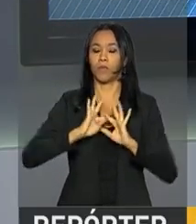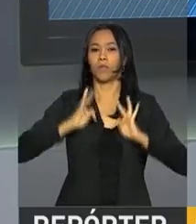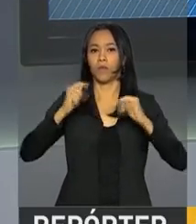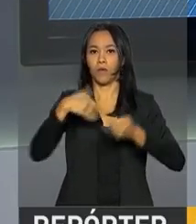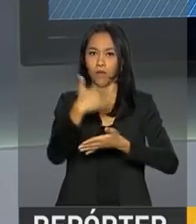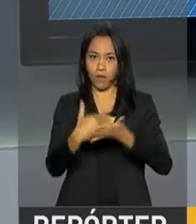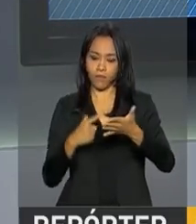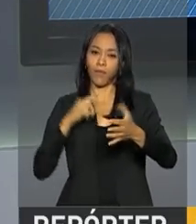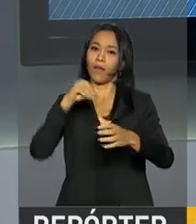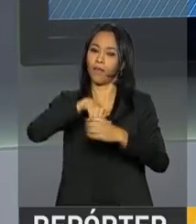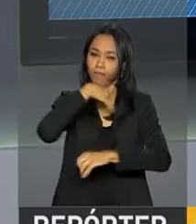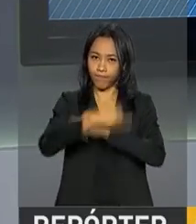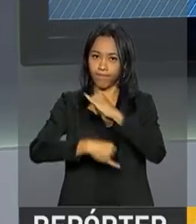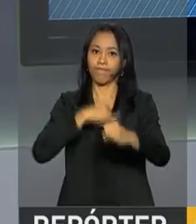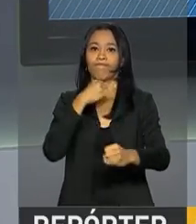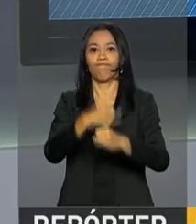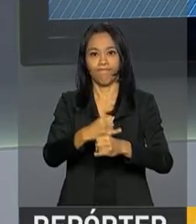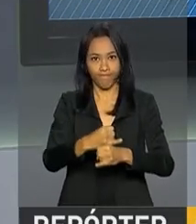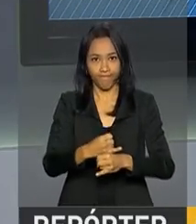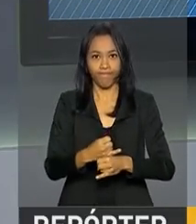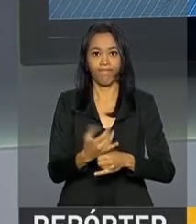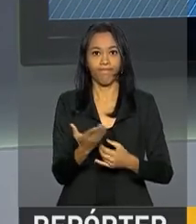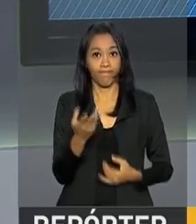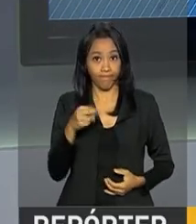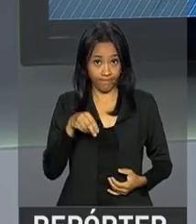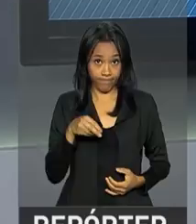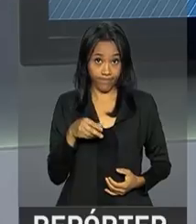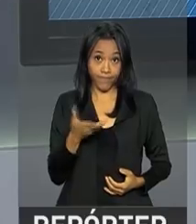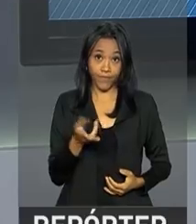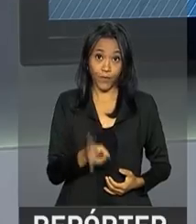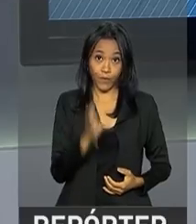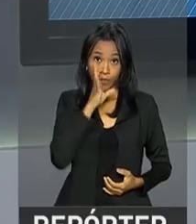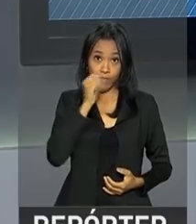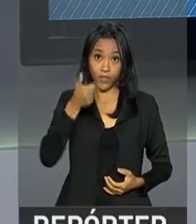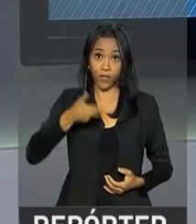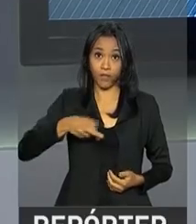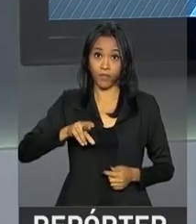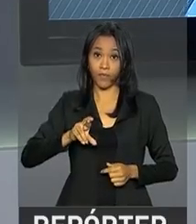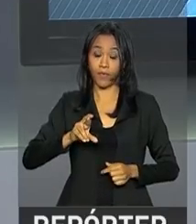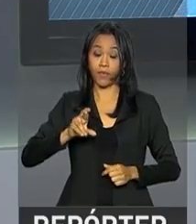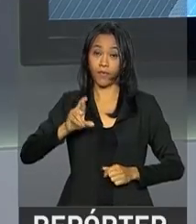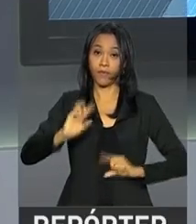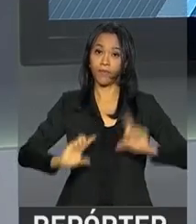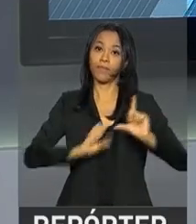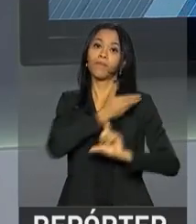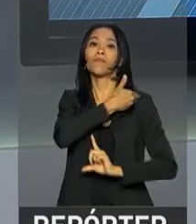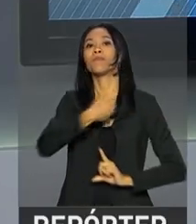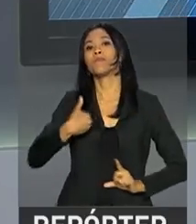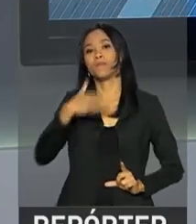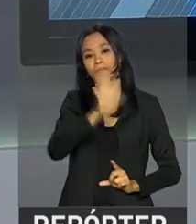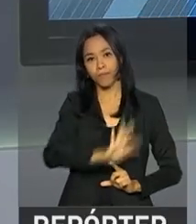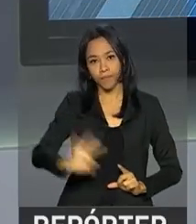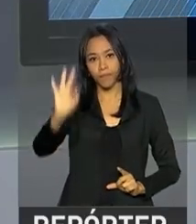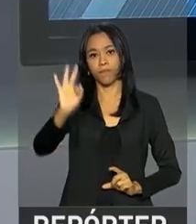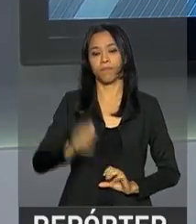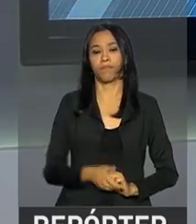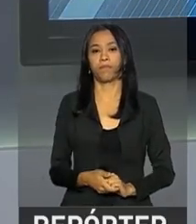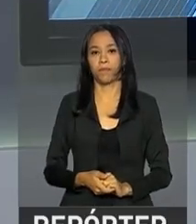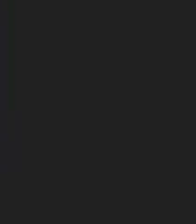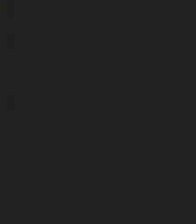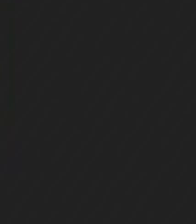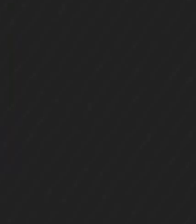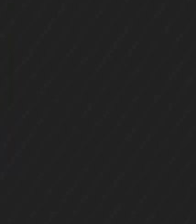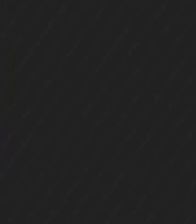toda a nossa programação também está na página da nbr na internet continue com a gente e nbr a tv do governo federal